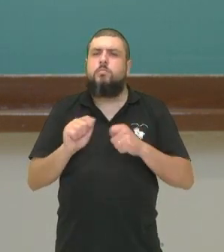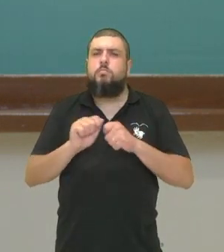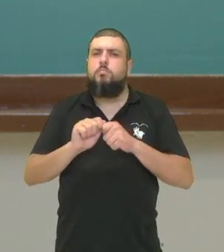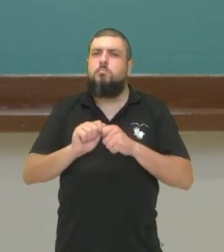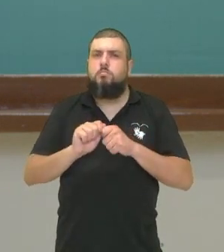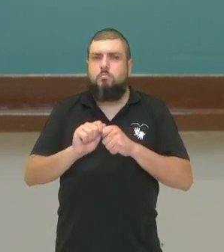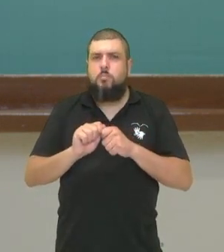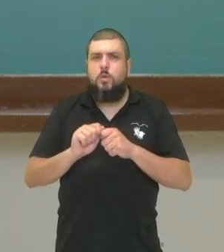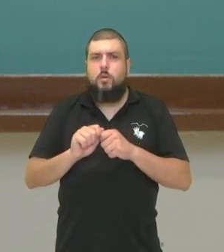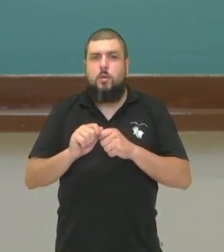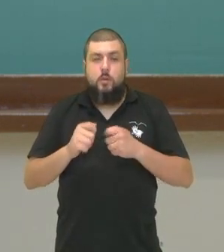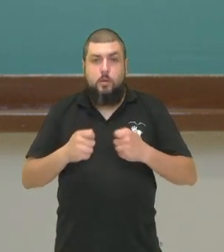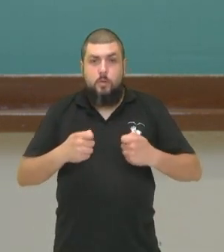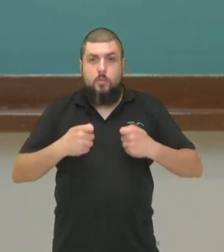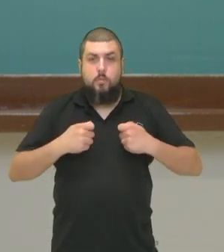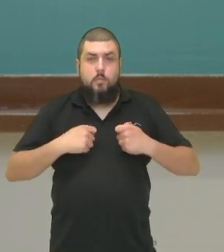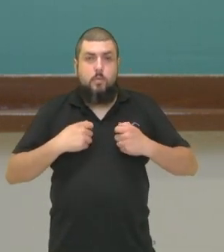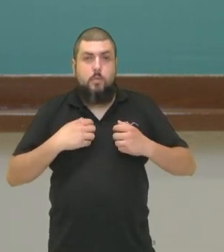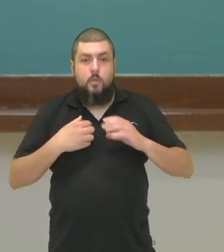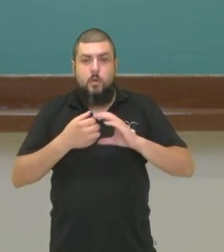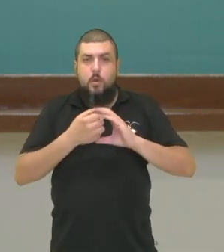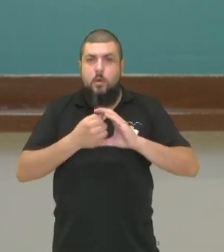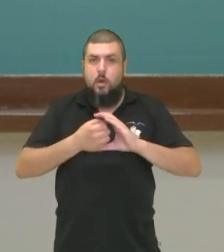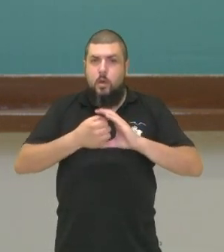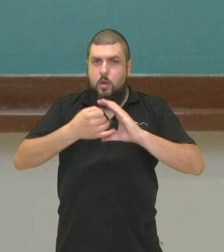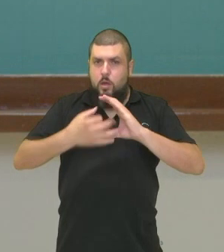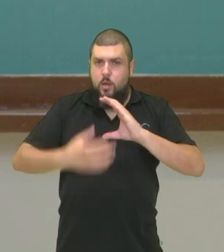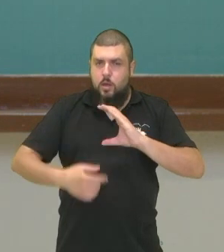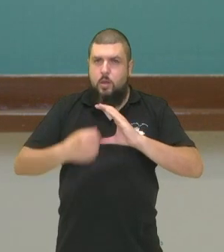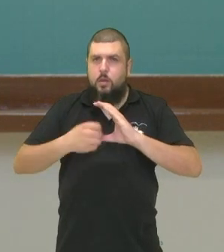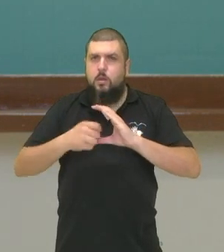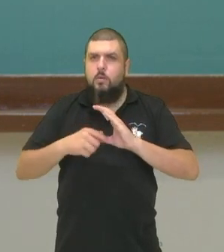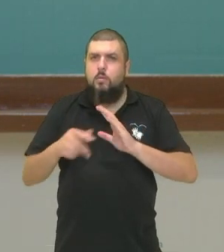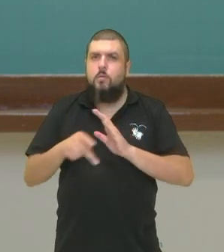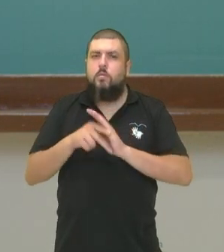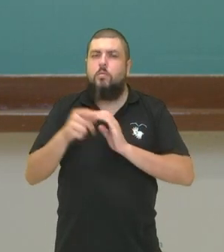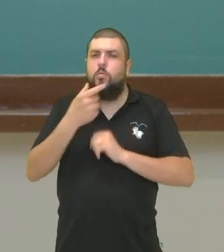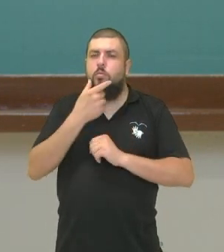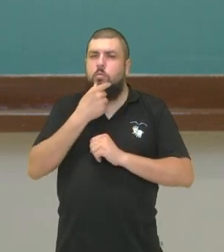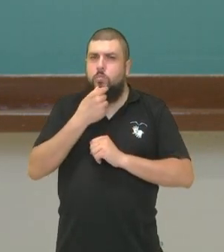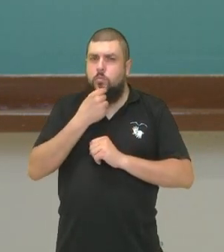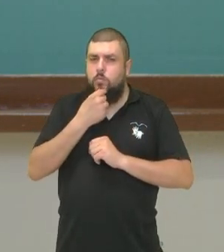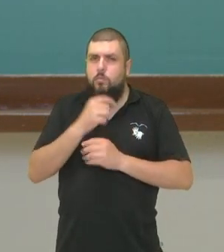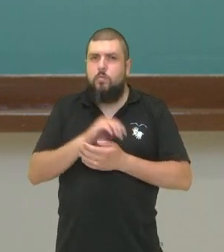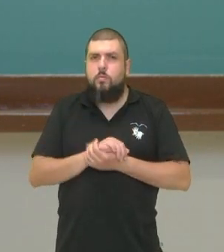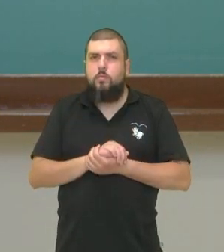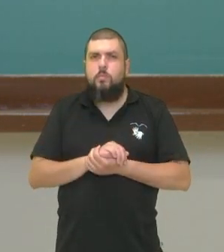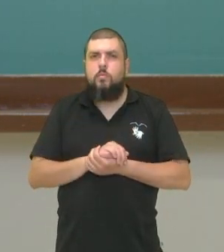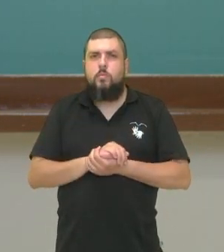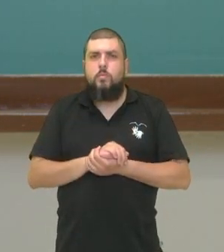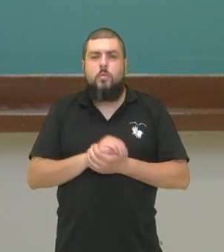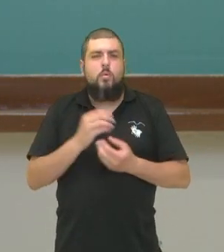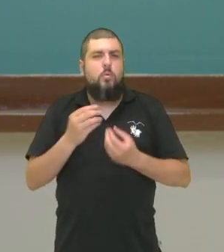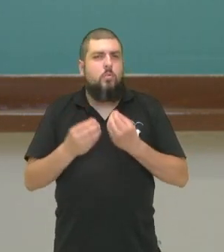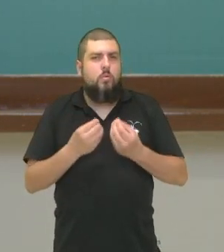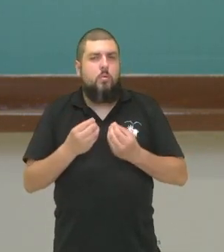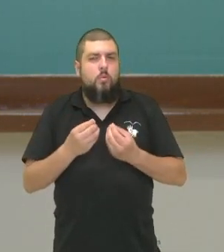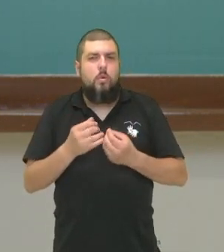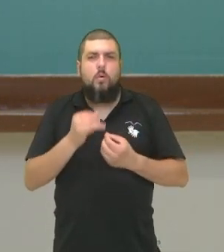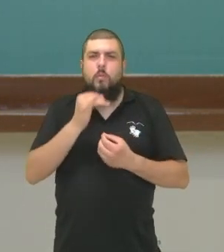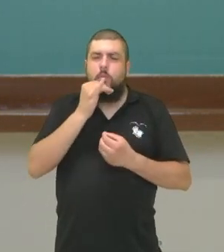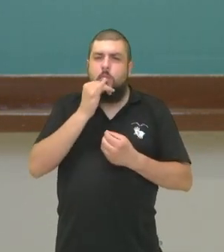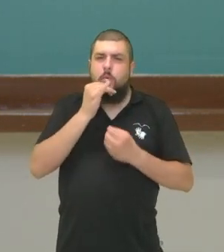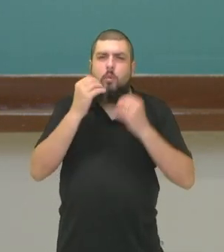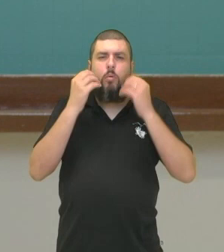dá as características sexuais secundárias masculinas. Quais são essas características? O aparecimento de